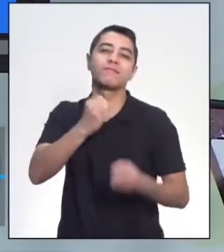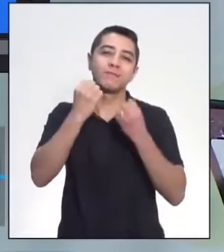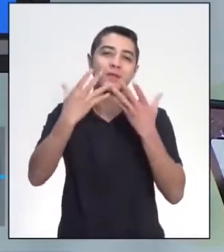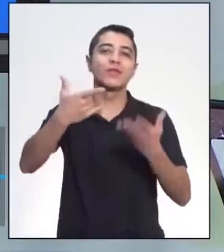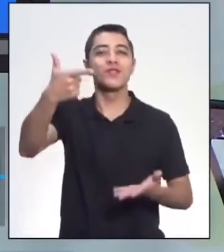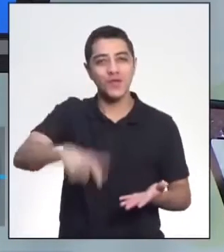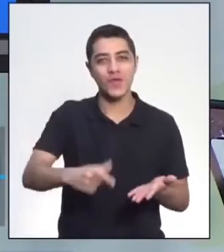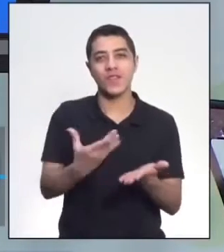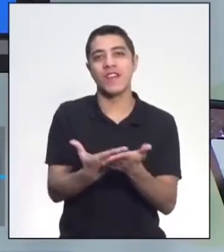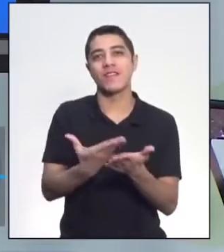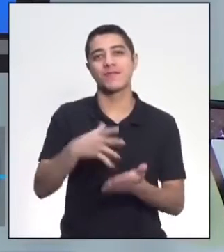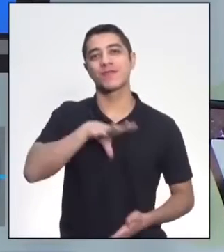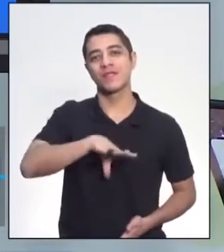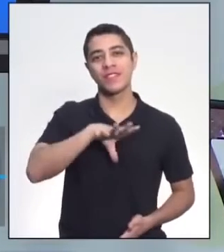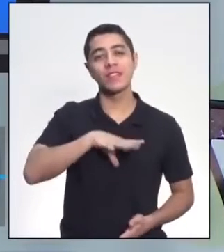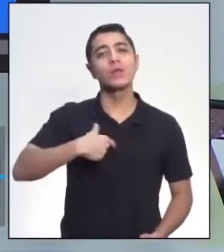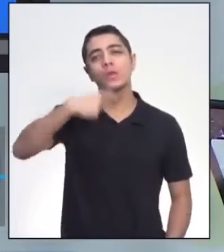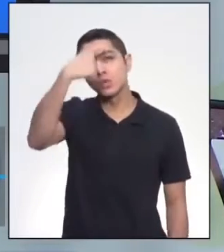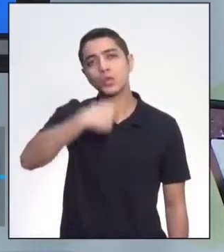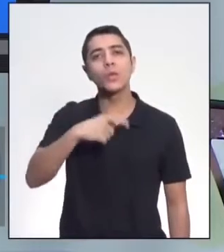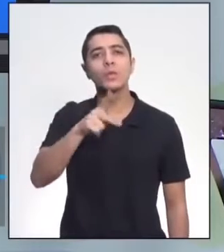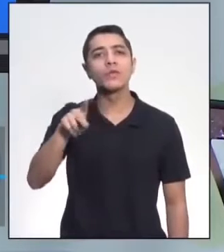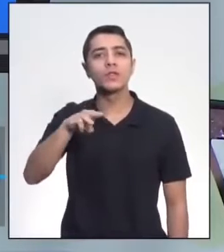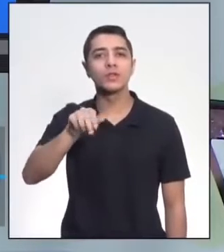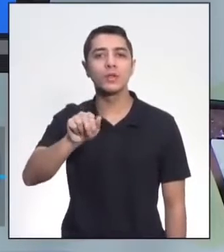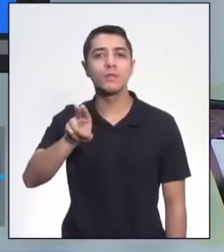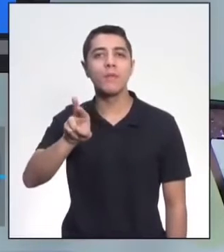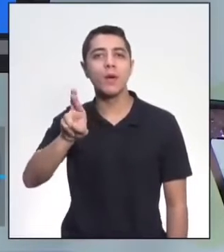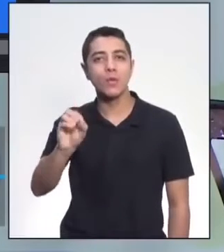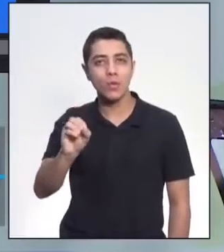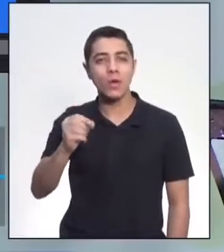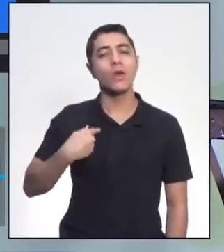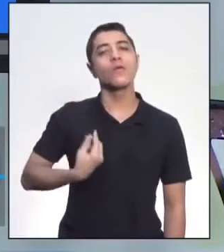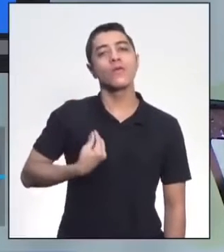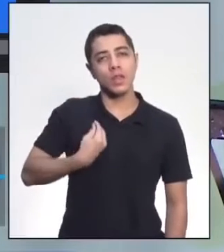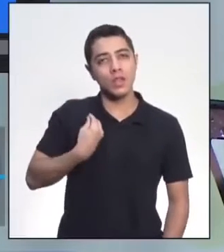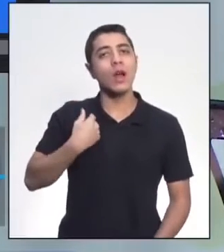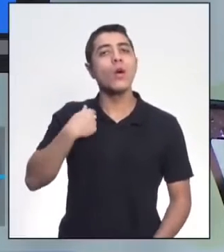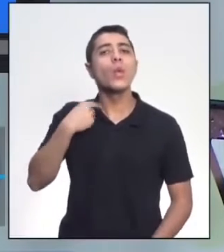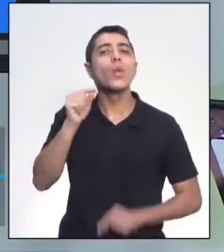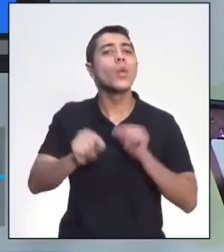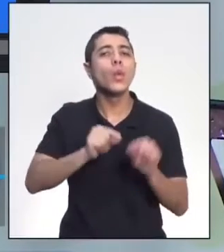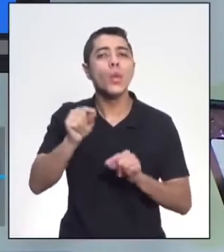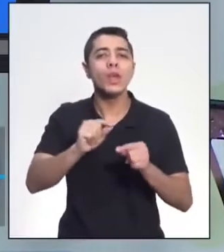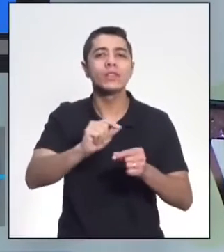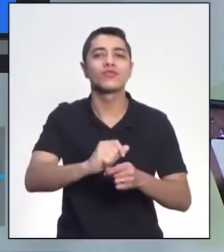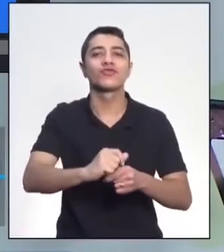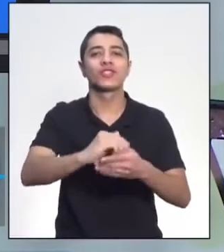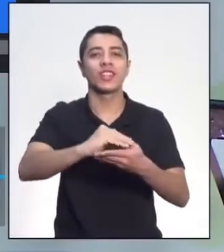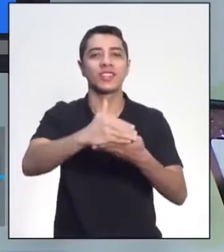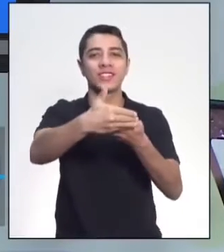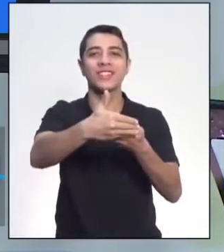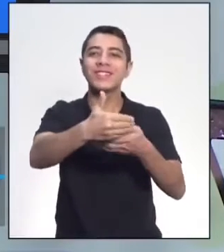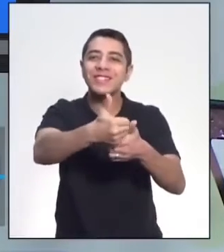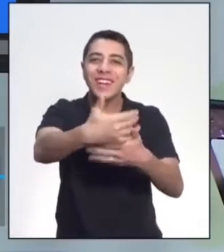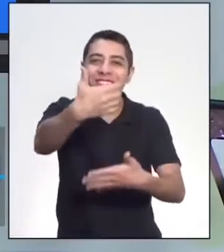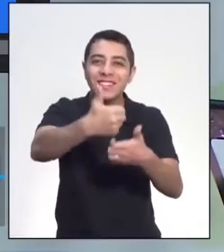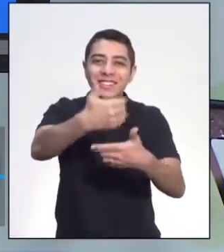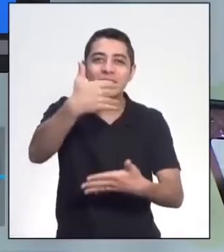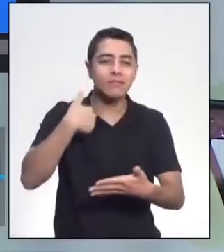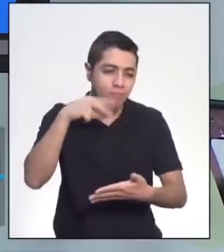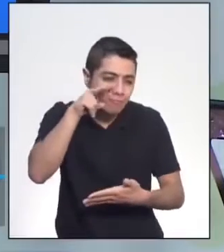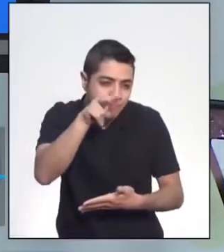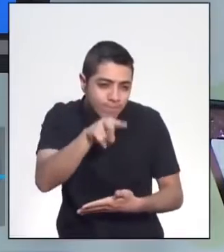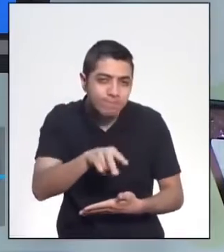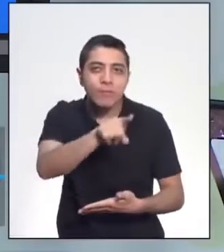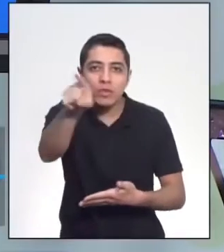língua portuguesa. Eu sou o professor Mauro e estarei aqui vendo a interação de vocês no chat, conversando com vocês. Estou aqui ao lado da